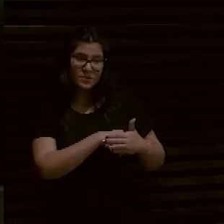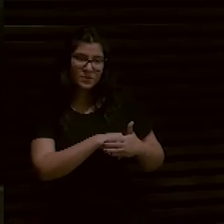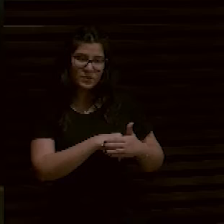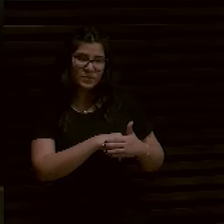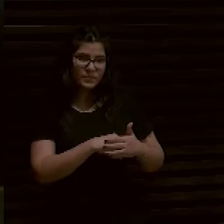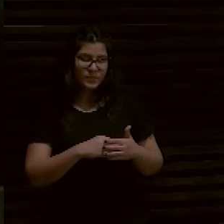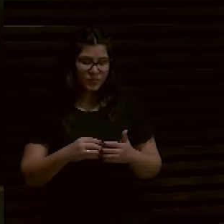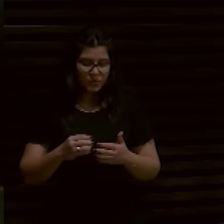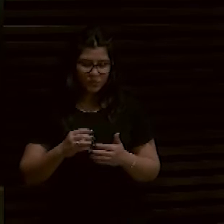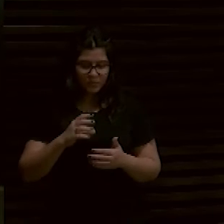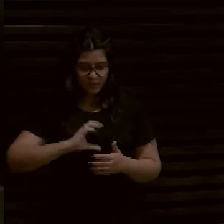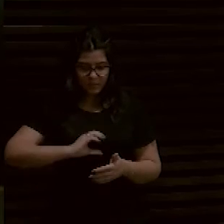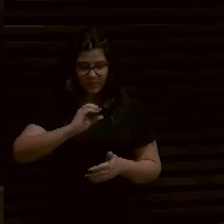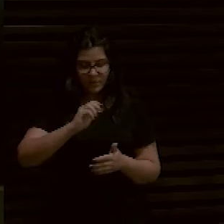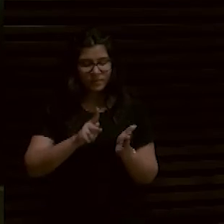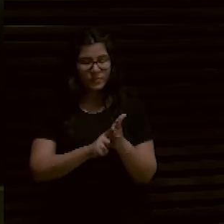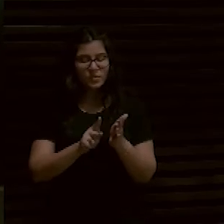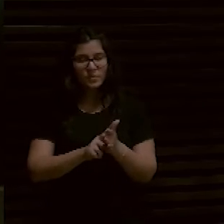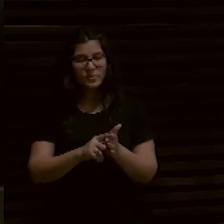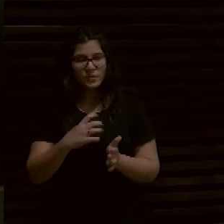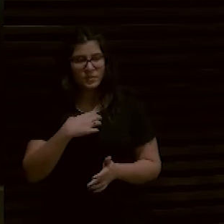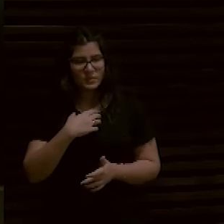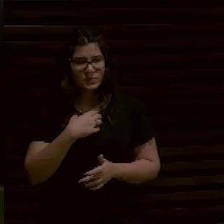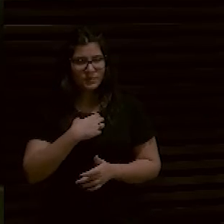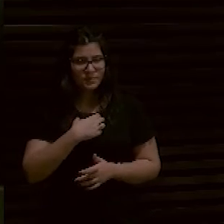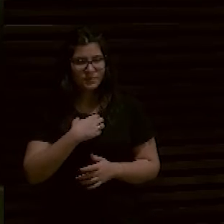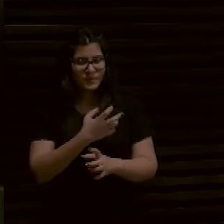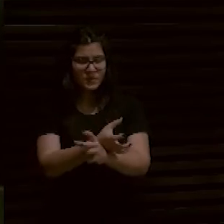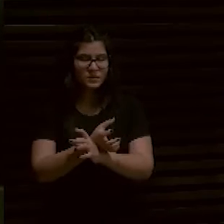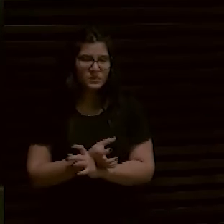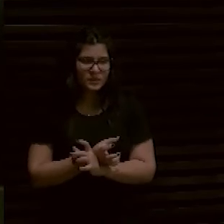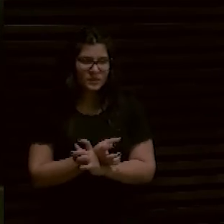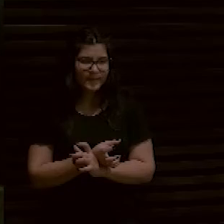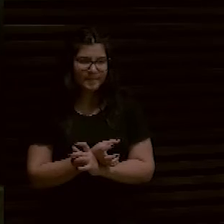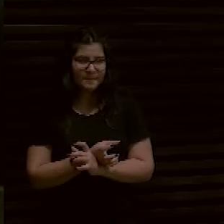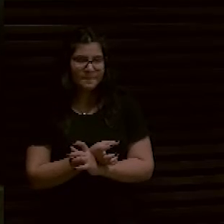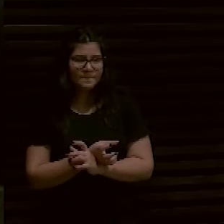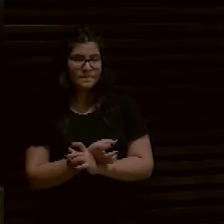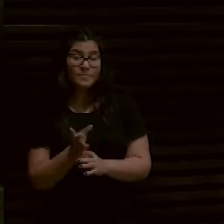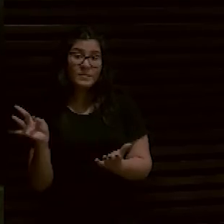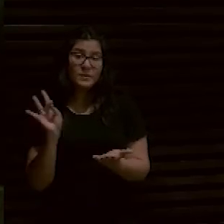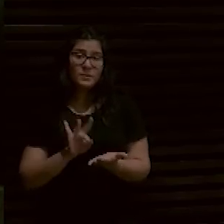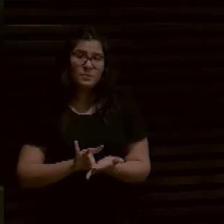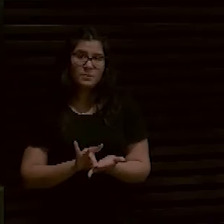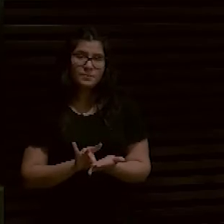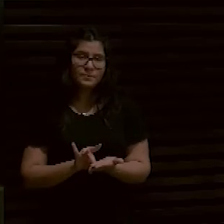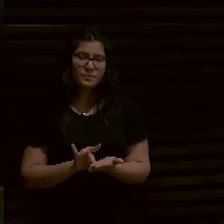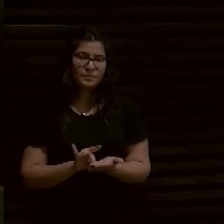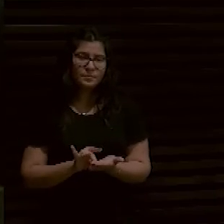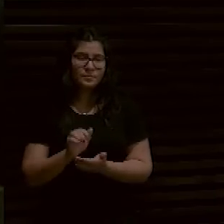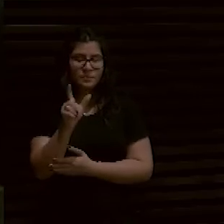seu próprio ser, na sequidão que atrofia. E, de fato, aquele